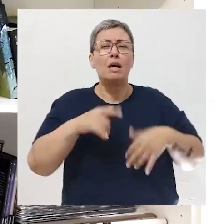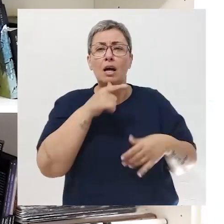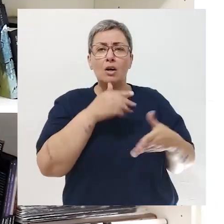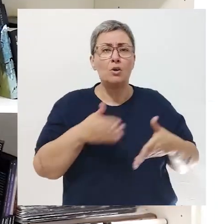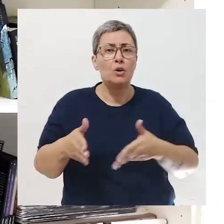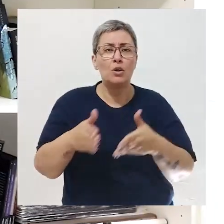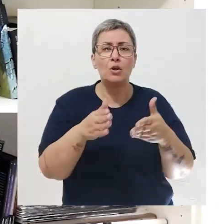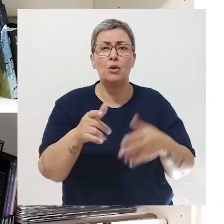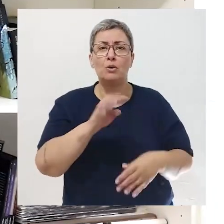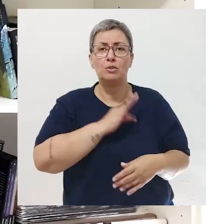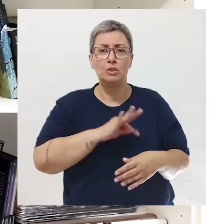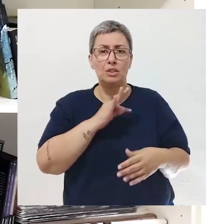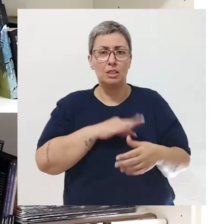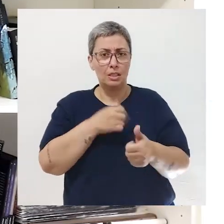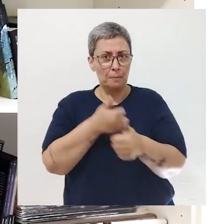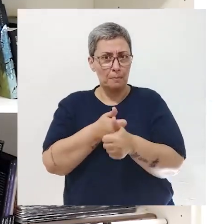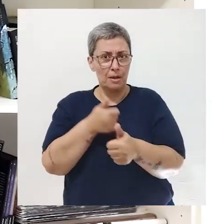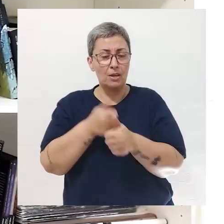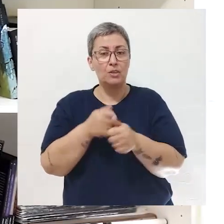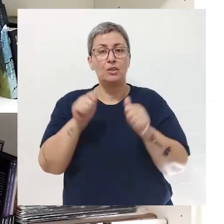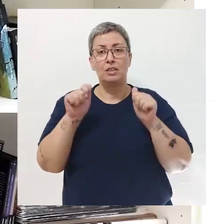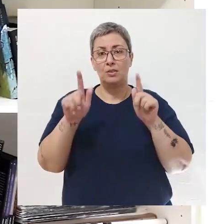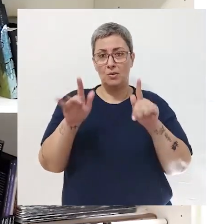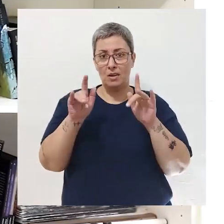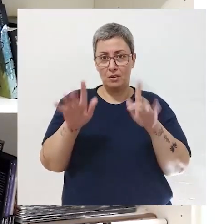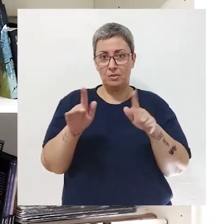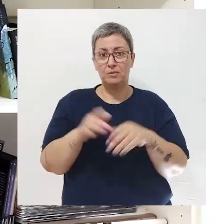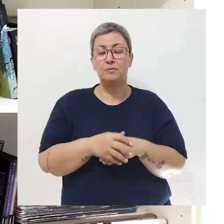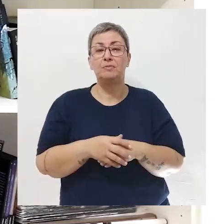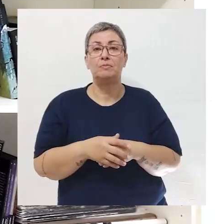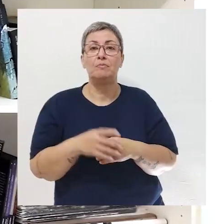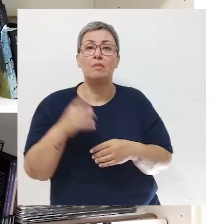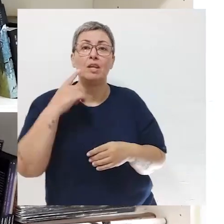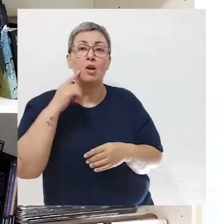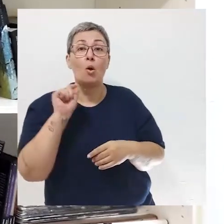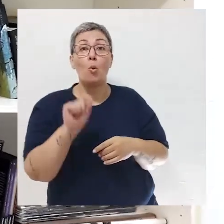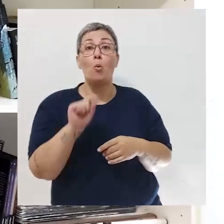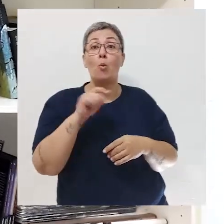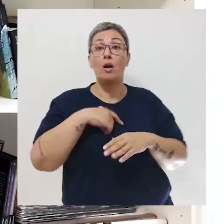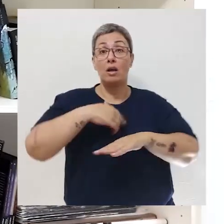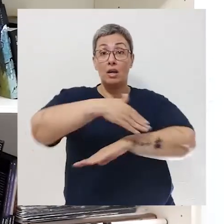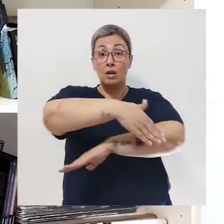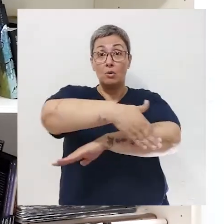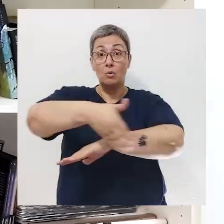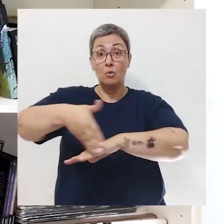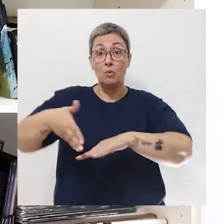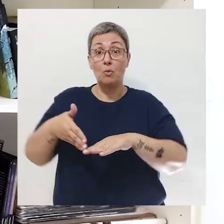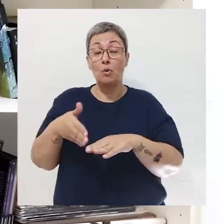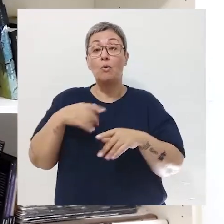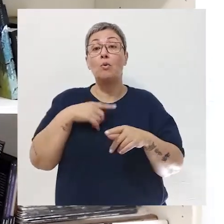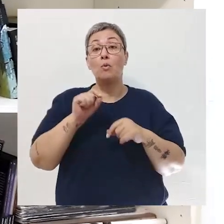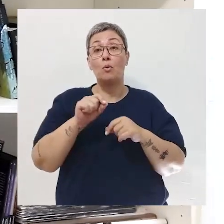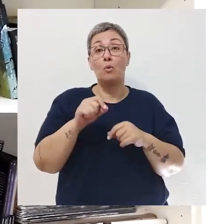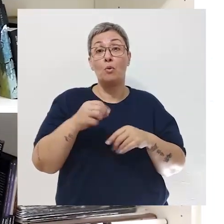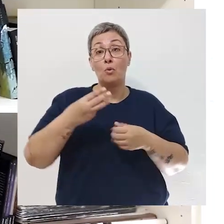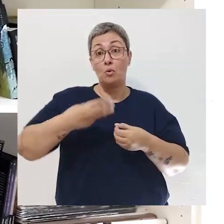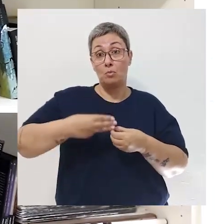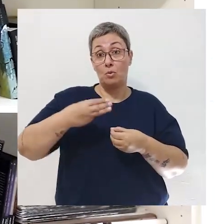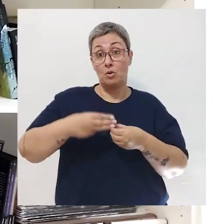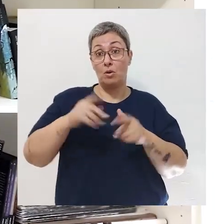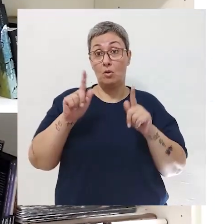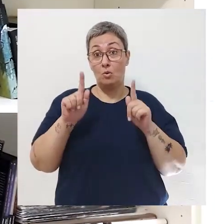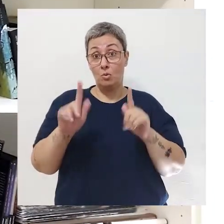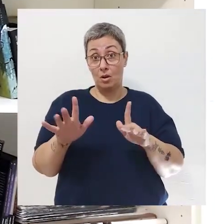Tietê, que está próximo de nós, que moramos aqui em Guarulhos. Ele faz divisa com o município